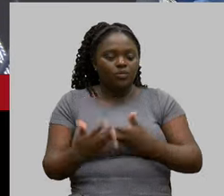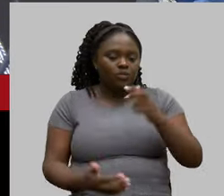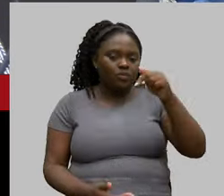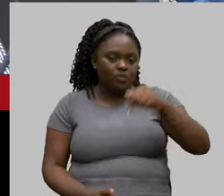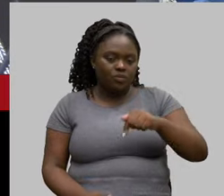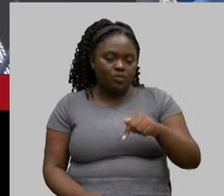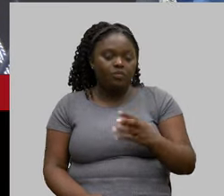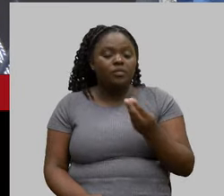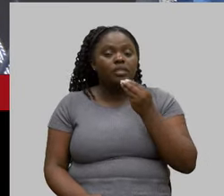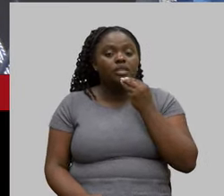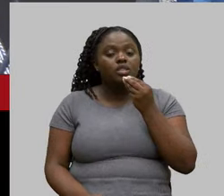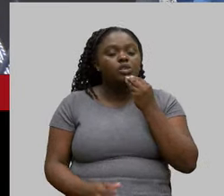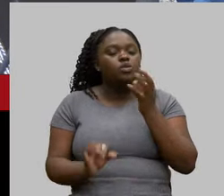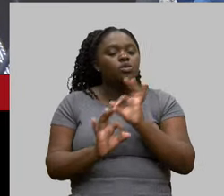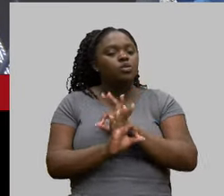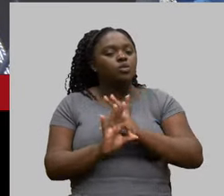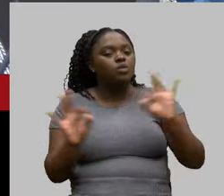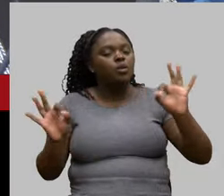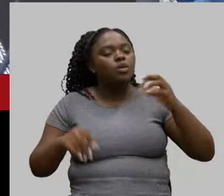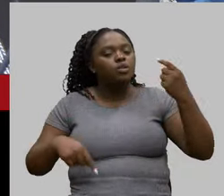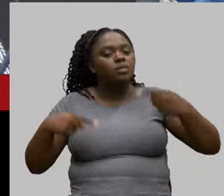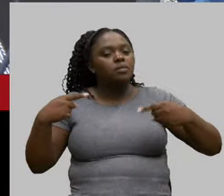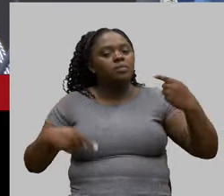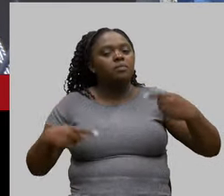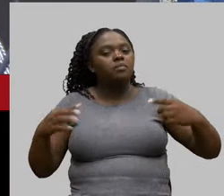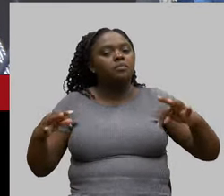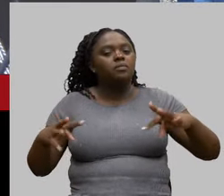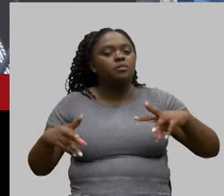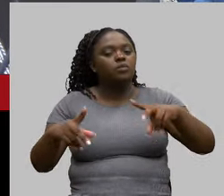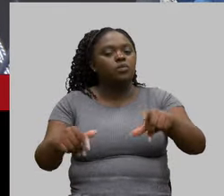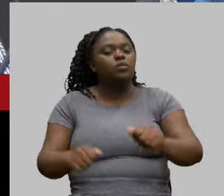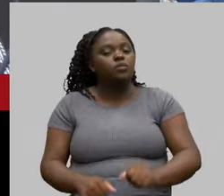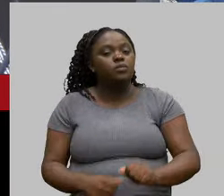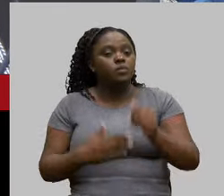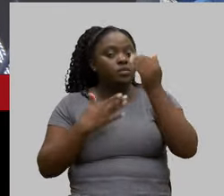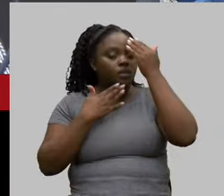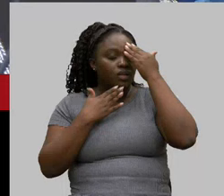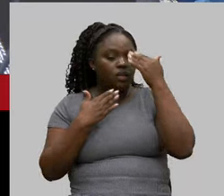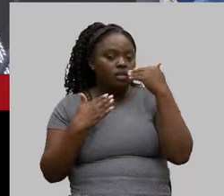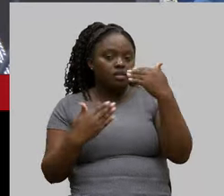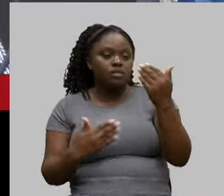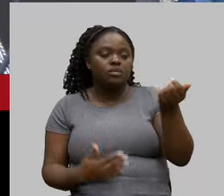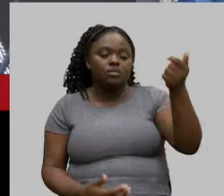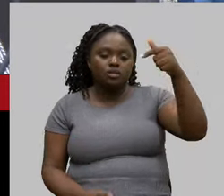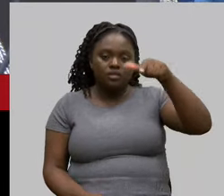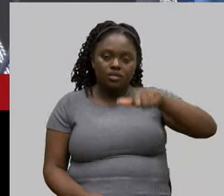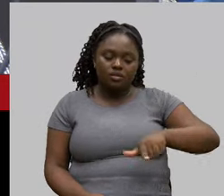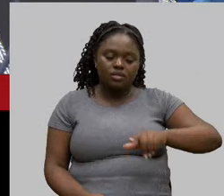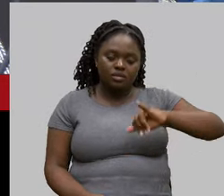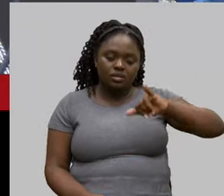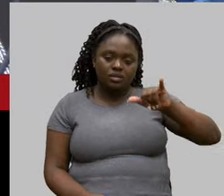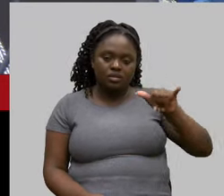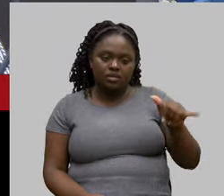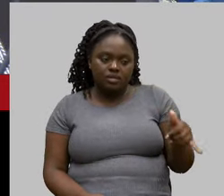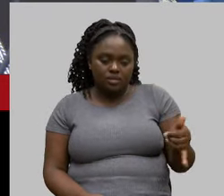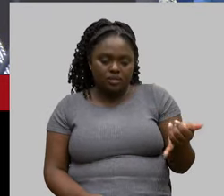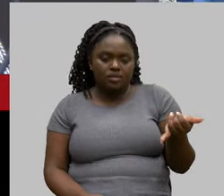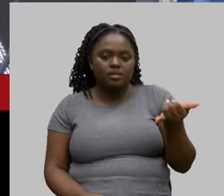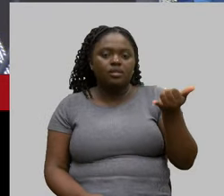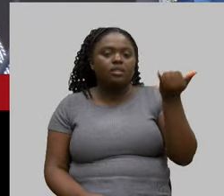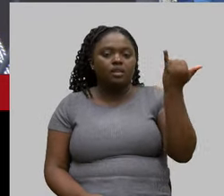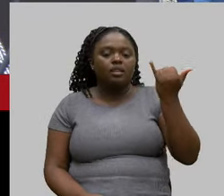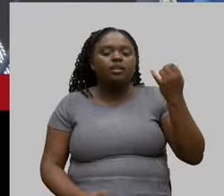desejo um excelente debate a todos e agradeço mais uma vez pela oportunidade de